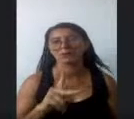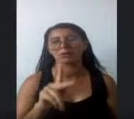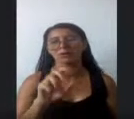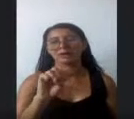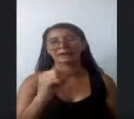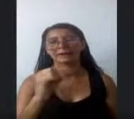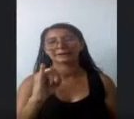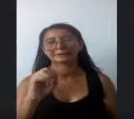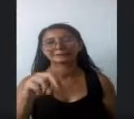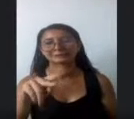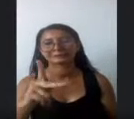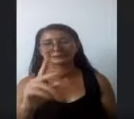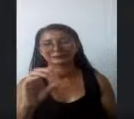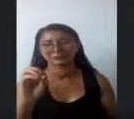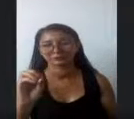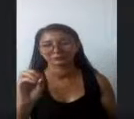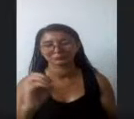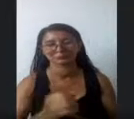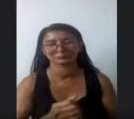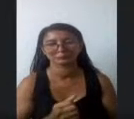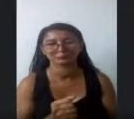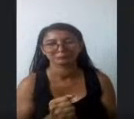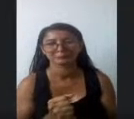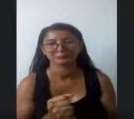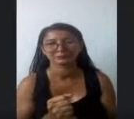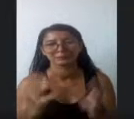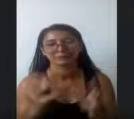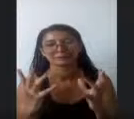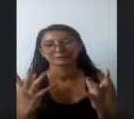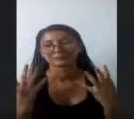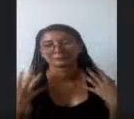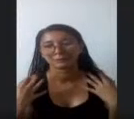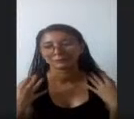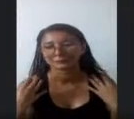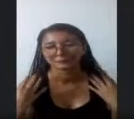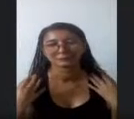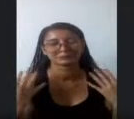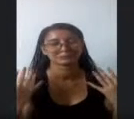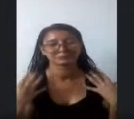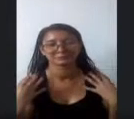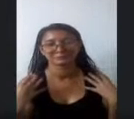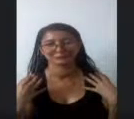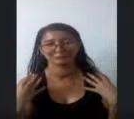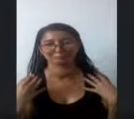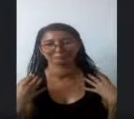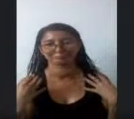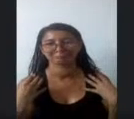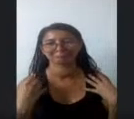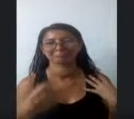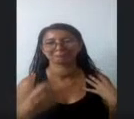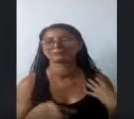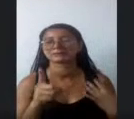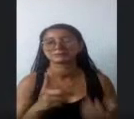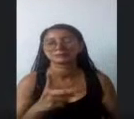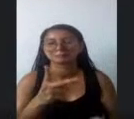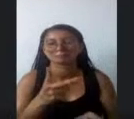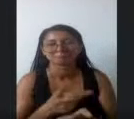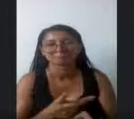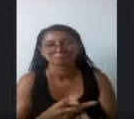sempre perguntava, cadê Quessinho? Maravilhoso, maravilhoso, maravilhoso. Você está no lugar certo,